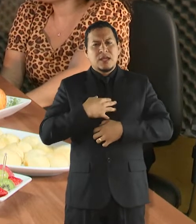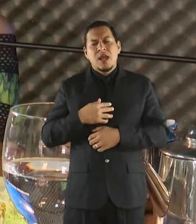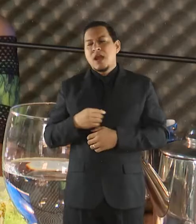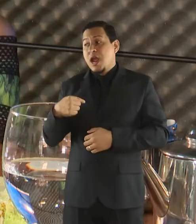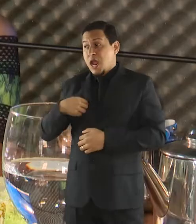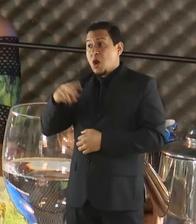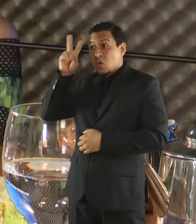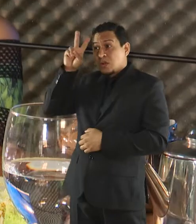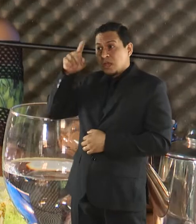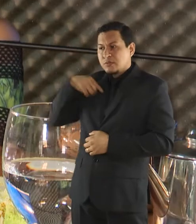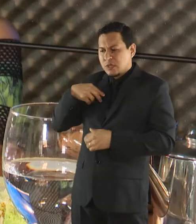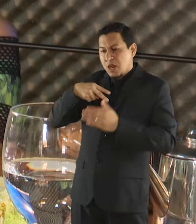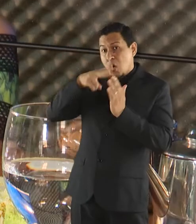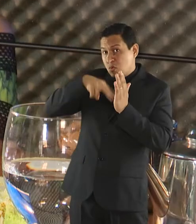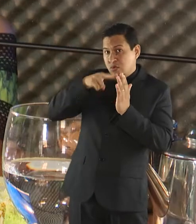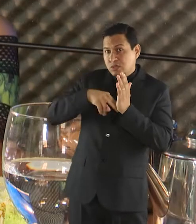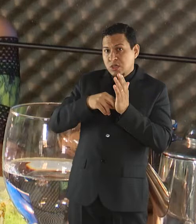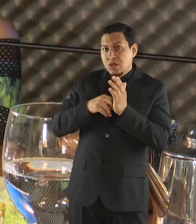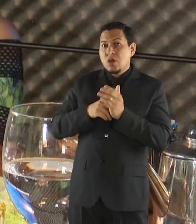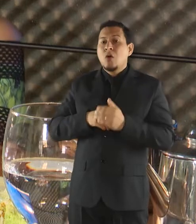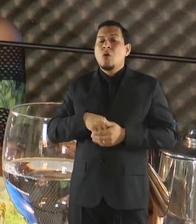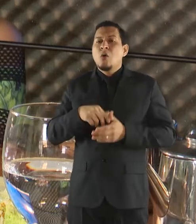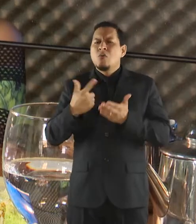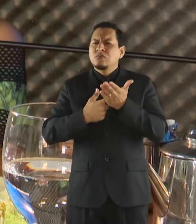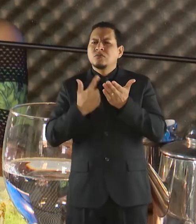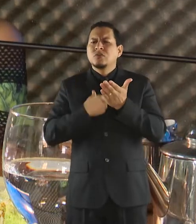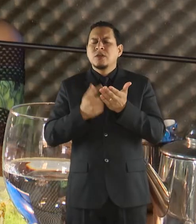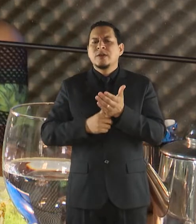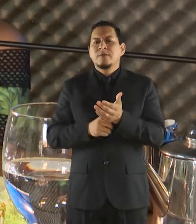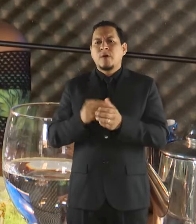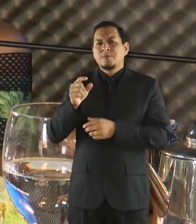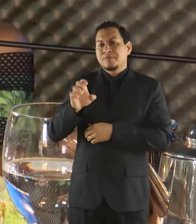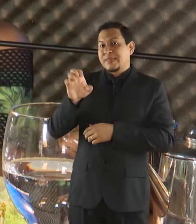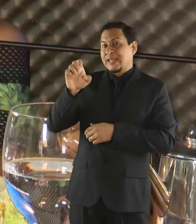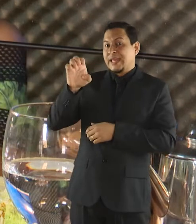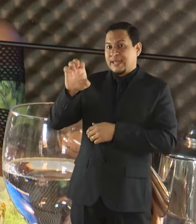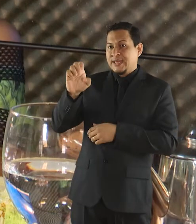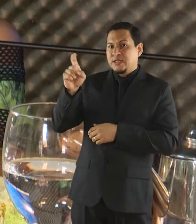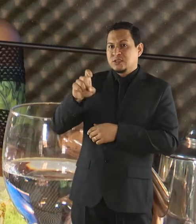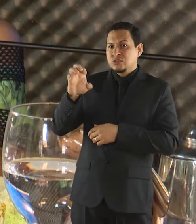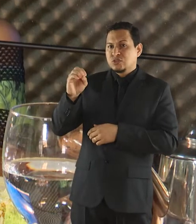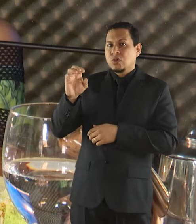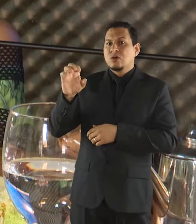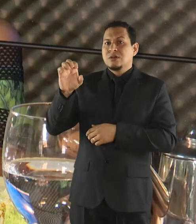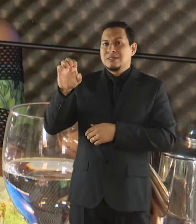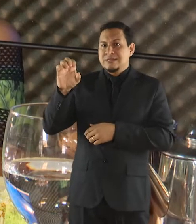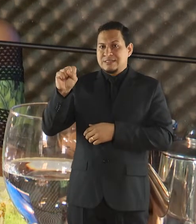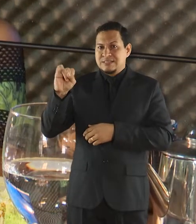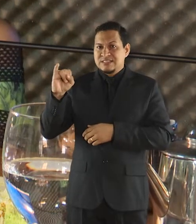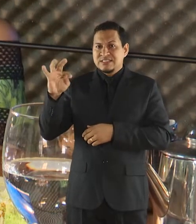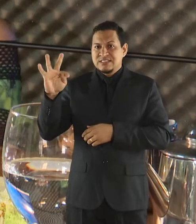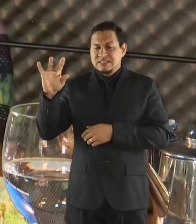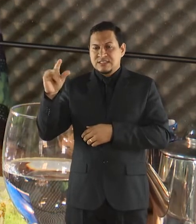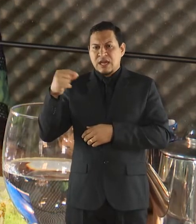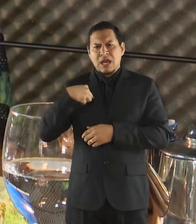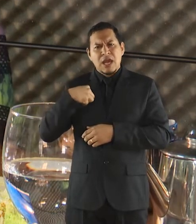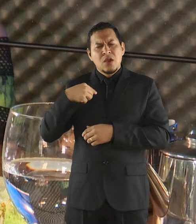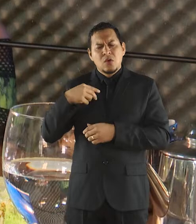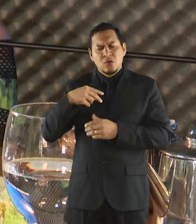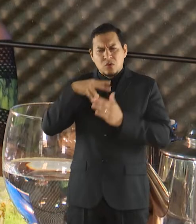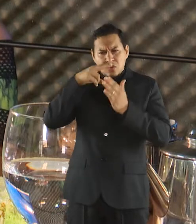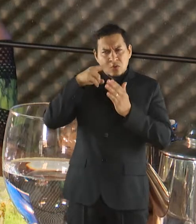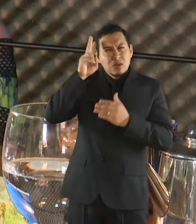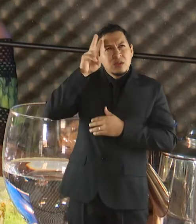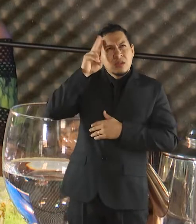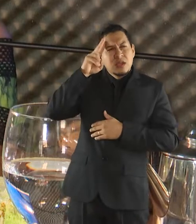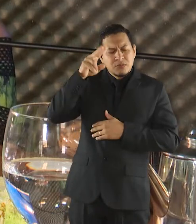é Eita, tu o teve coragem. livro, né? Que é o filme, né? Muito conhecido. Eu li o livro. E eu lembro, assim, de estar em casa fazendo as